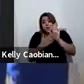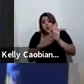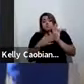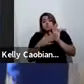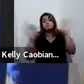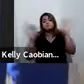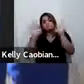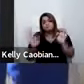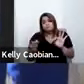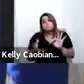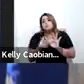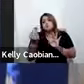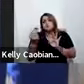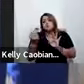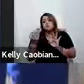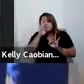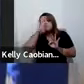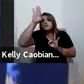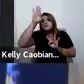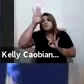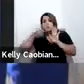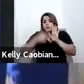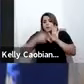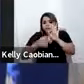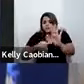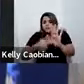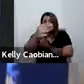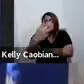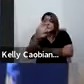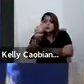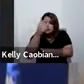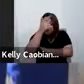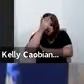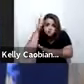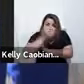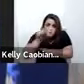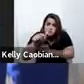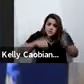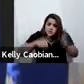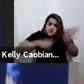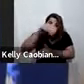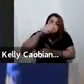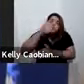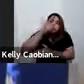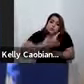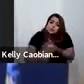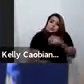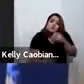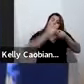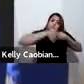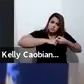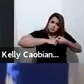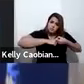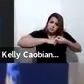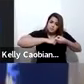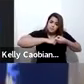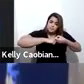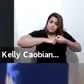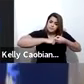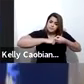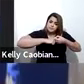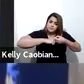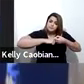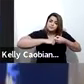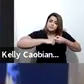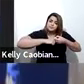por 747 demitidos que retornam à empresa, reintegrados como empregados,